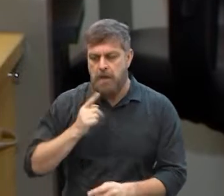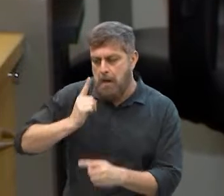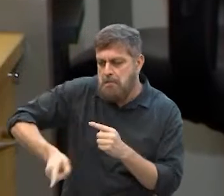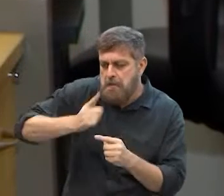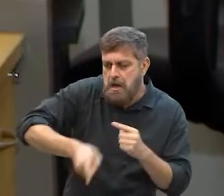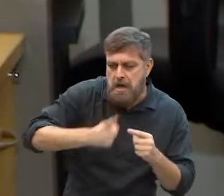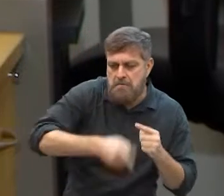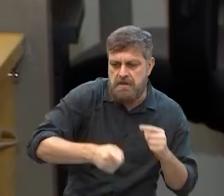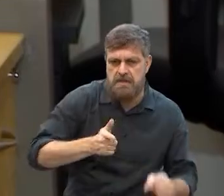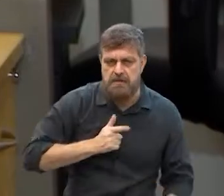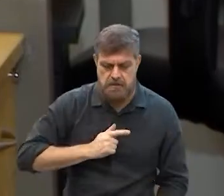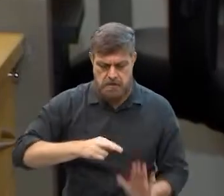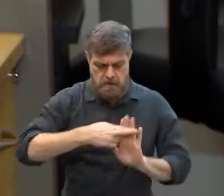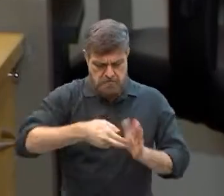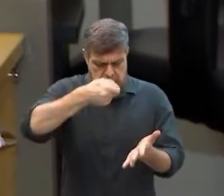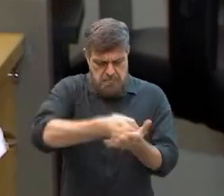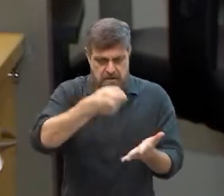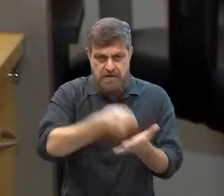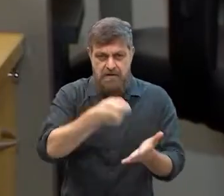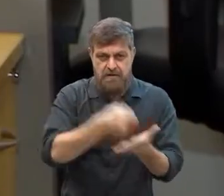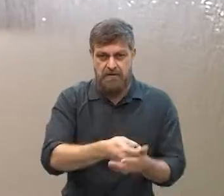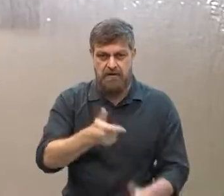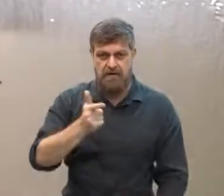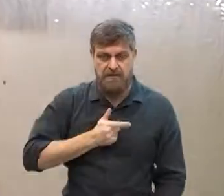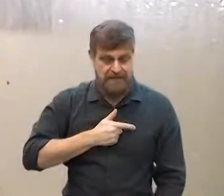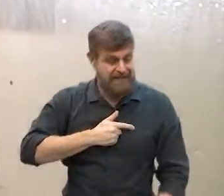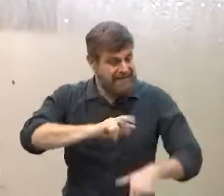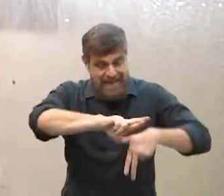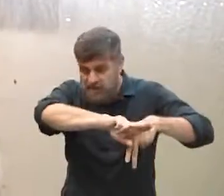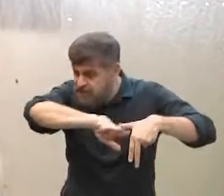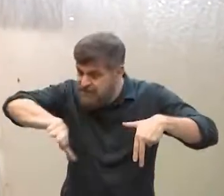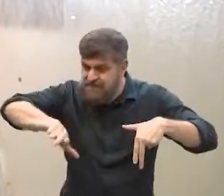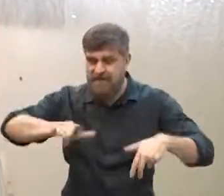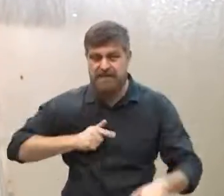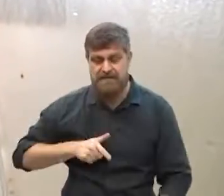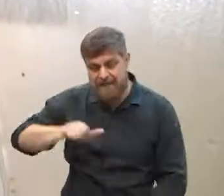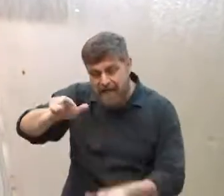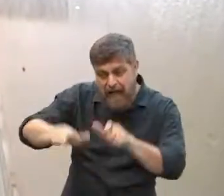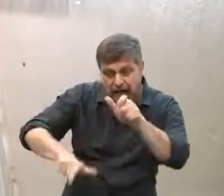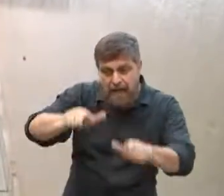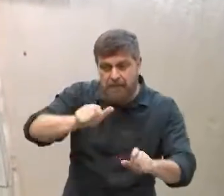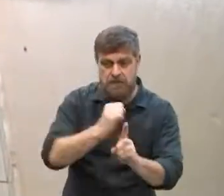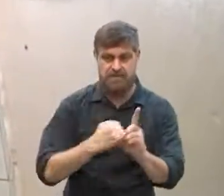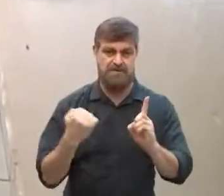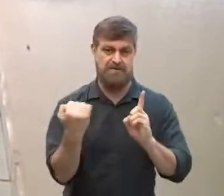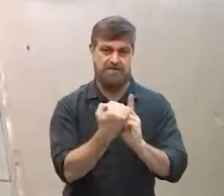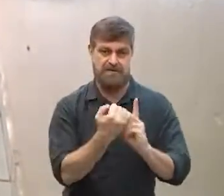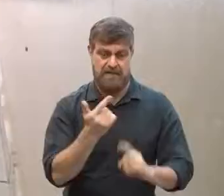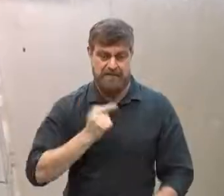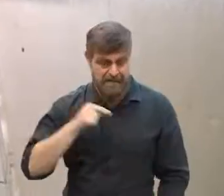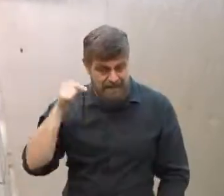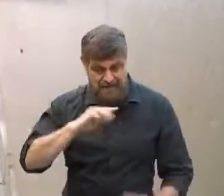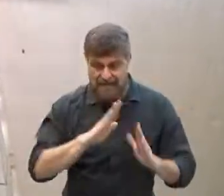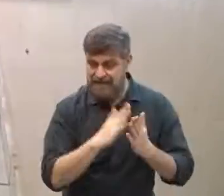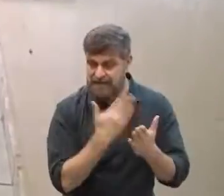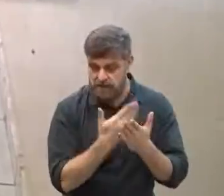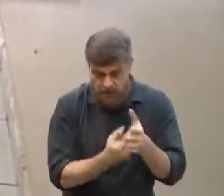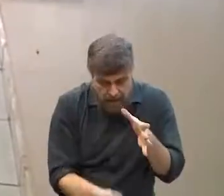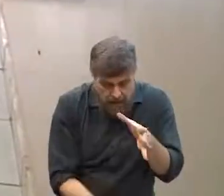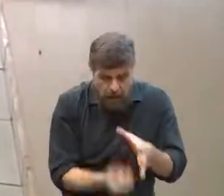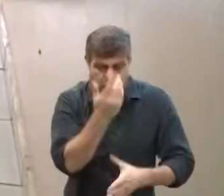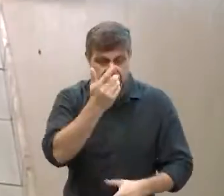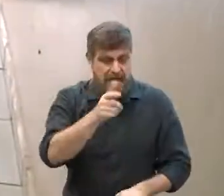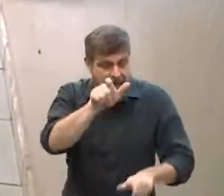vamos dizer assim, as diferenças que nós temos na sociedade e que se manifestam também dentro